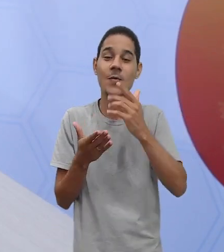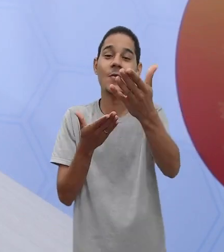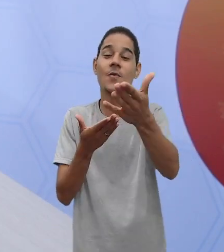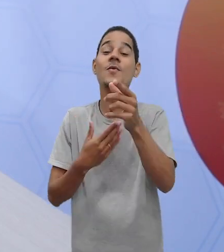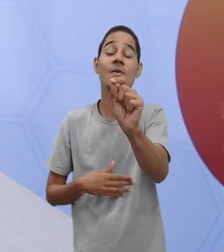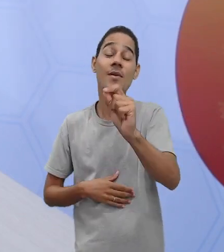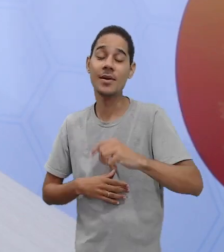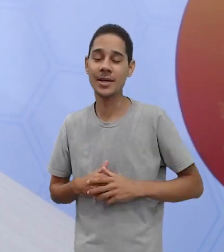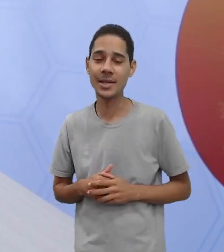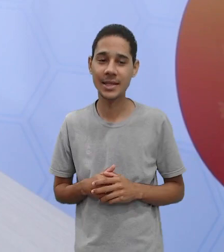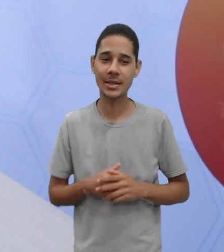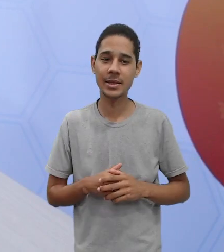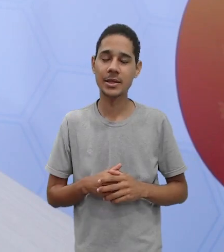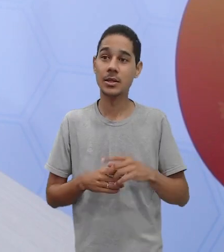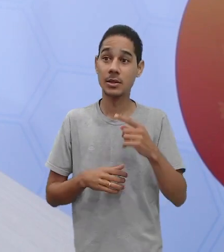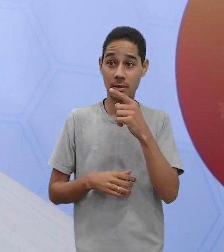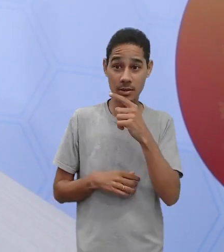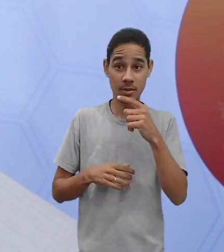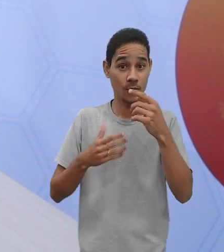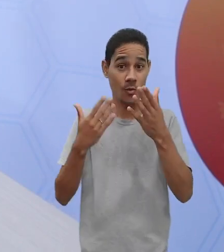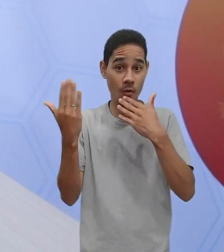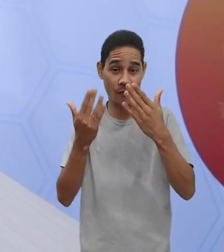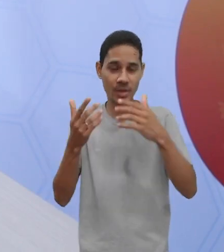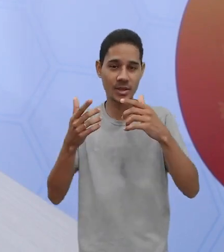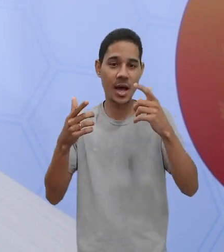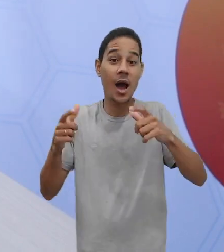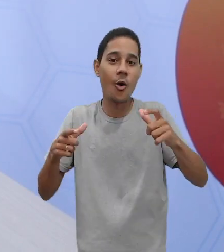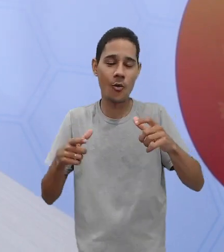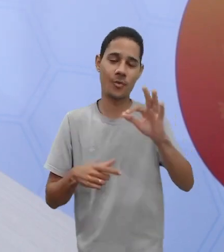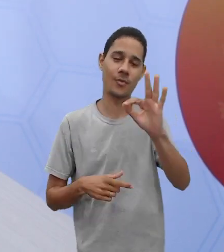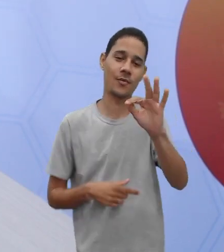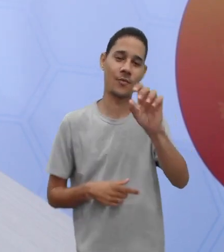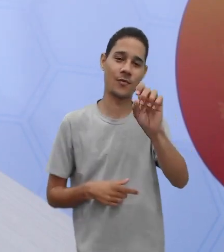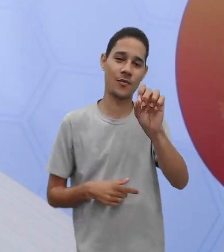você para a gente discutir esse assunto no fórum. E